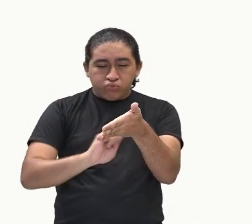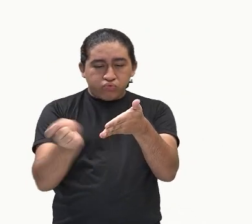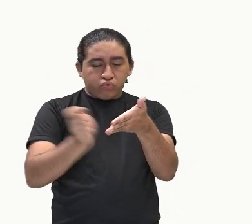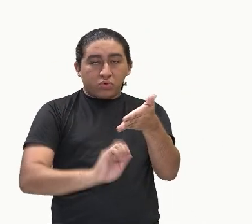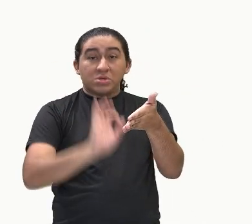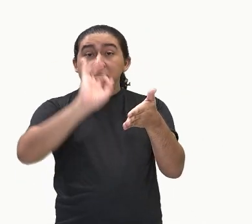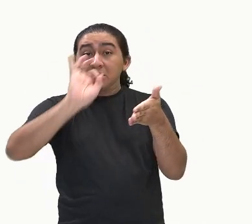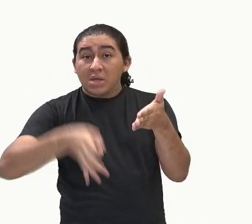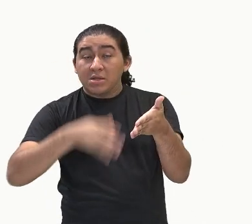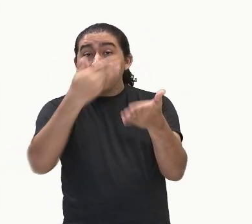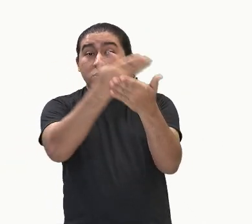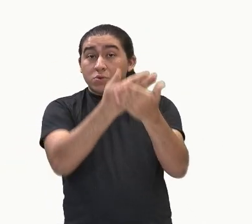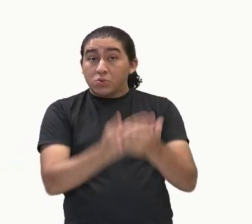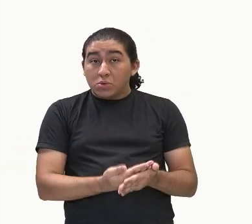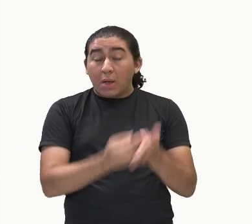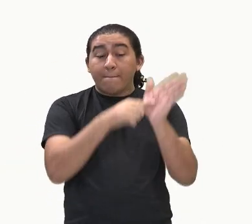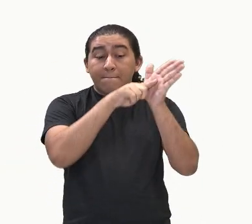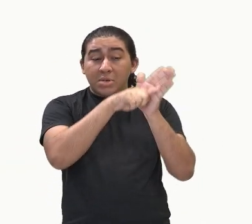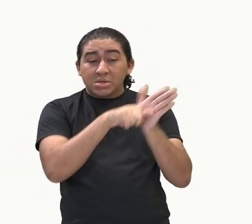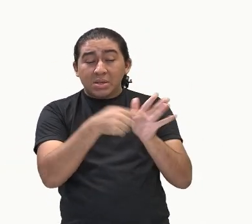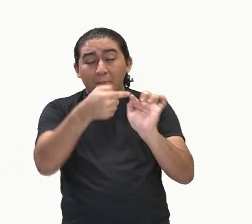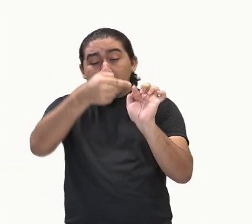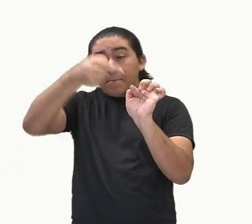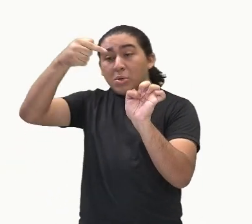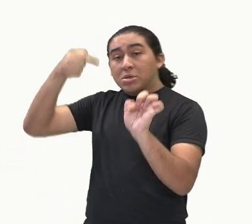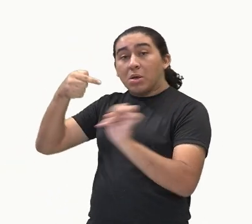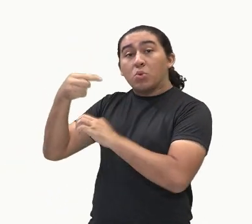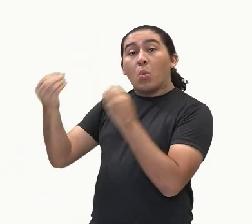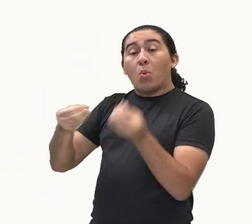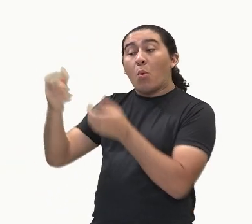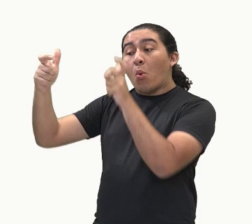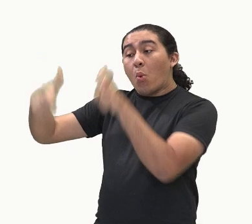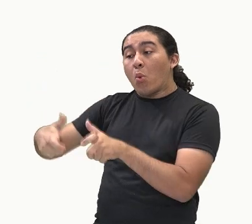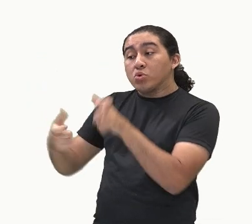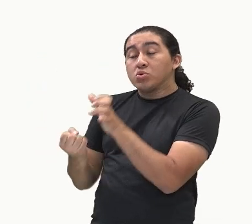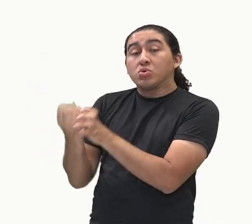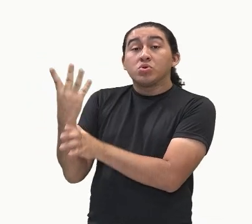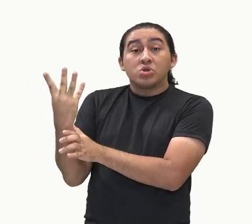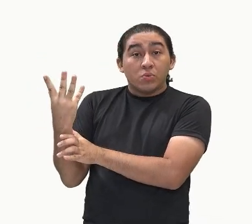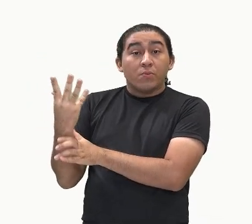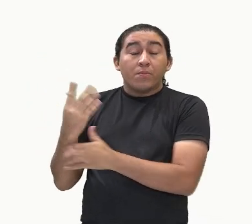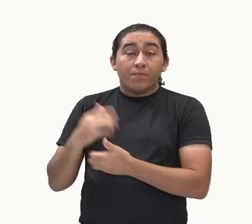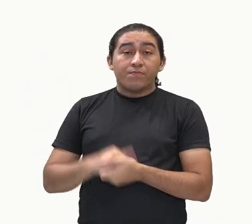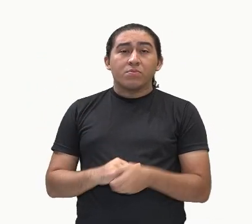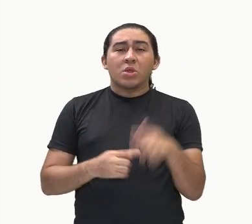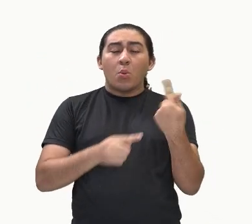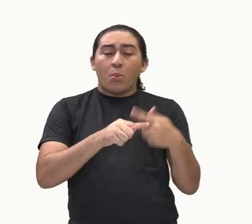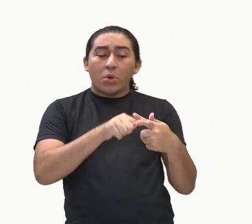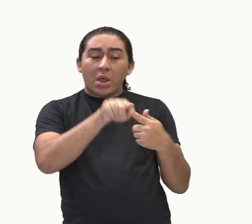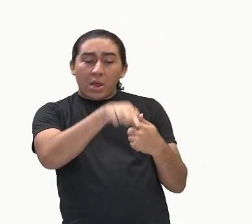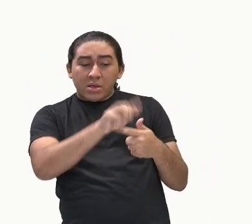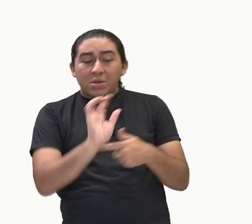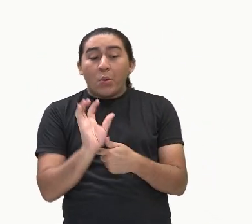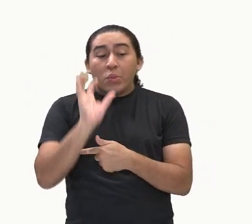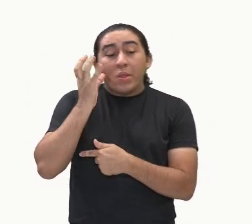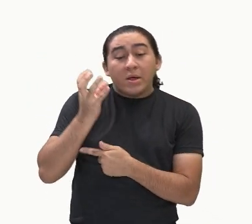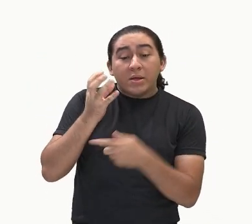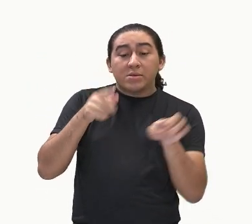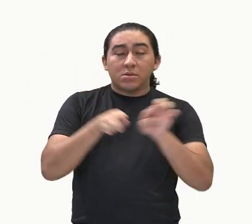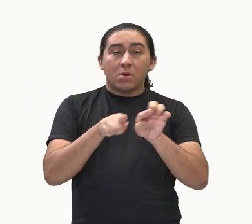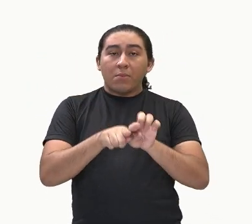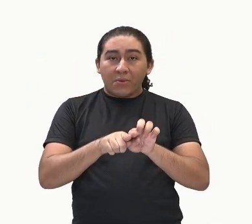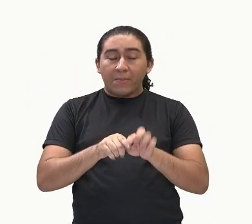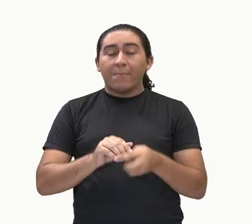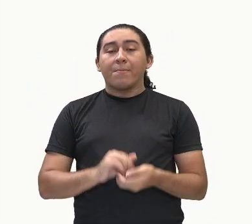é estudar desde a sua concepção. Então, o porquê daquilo, isso significa